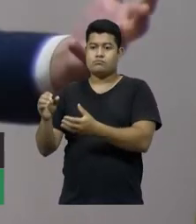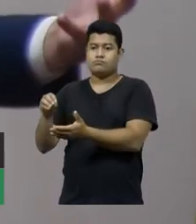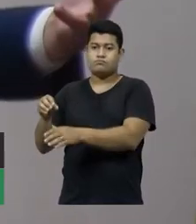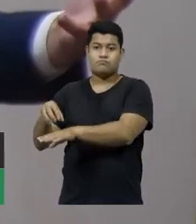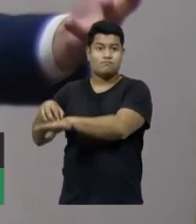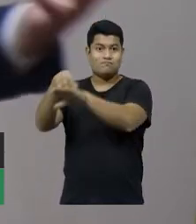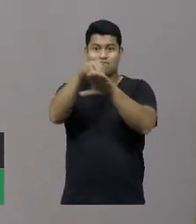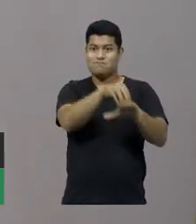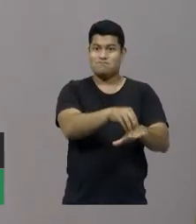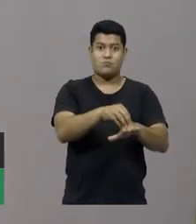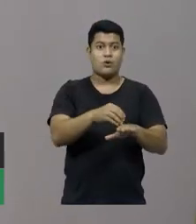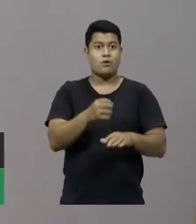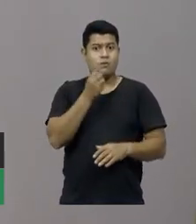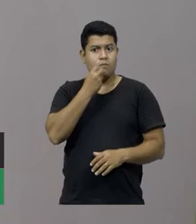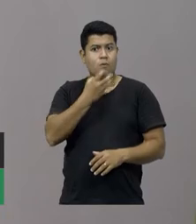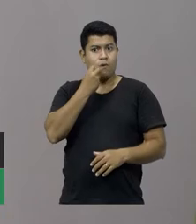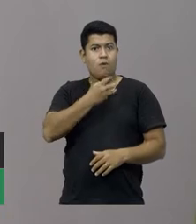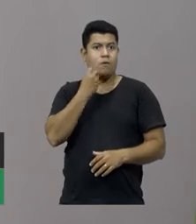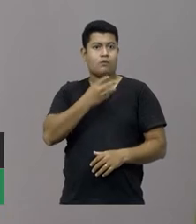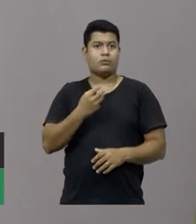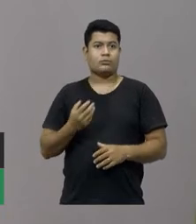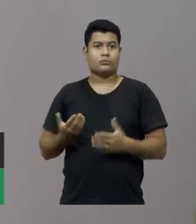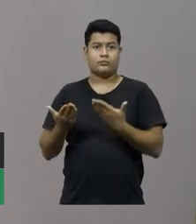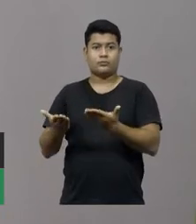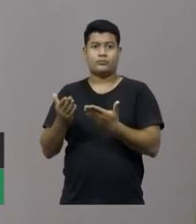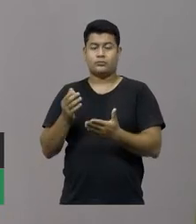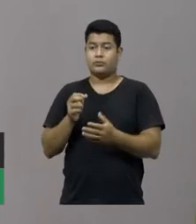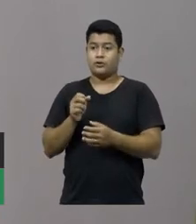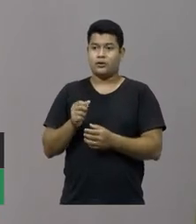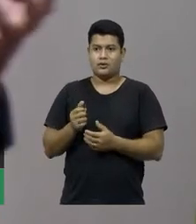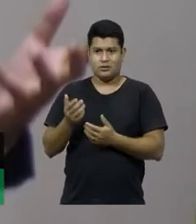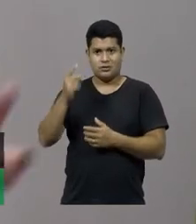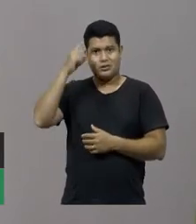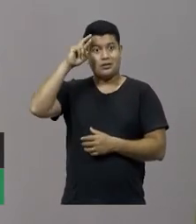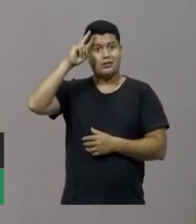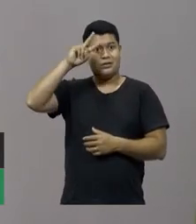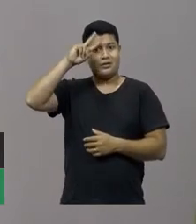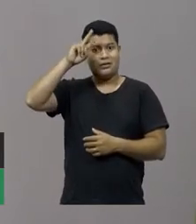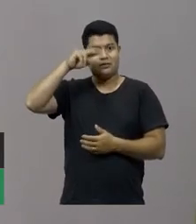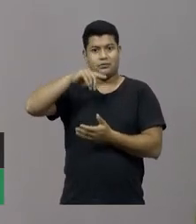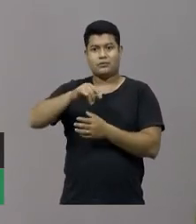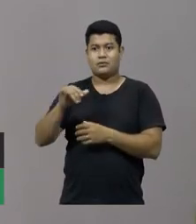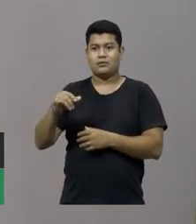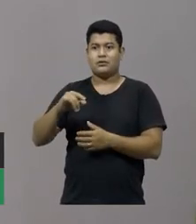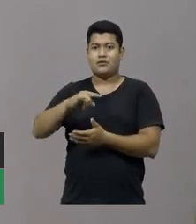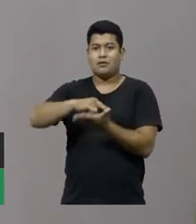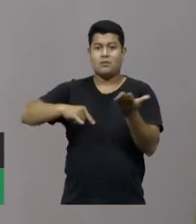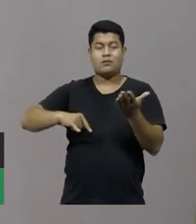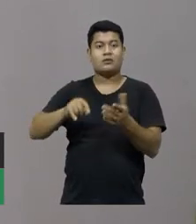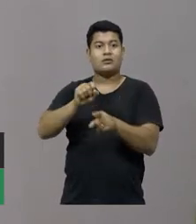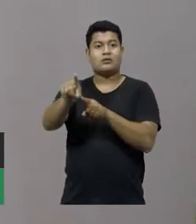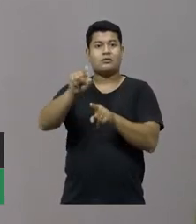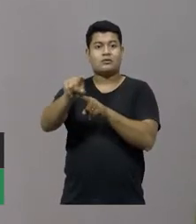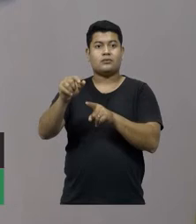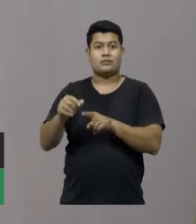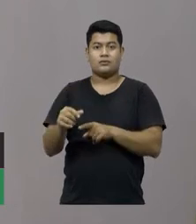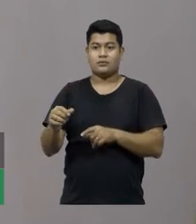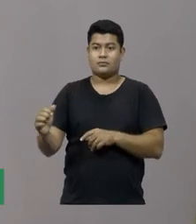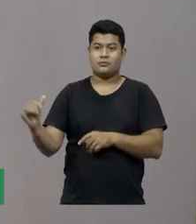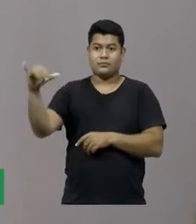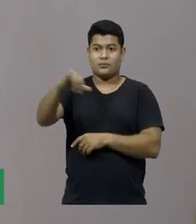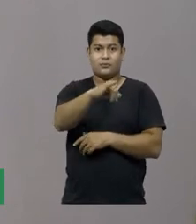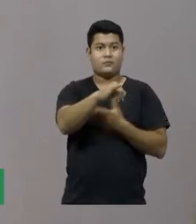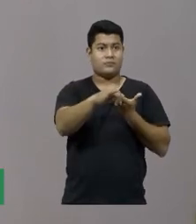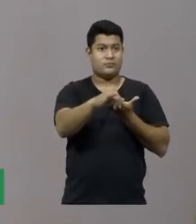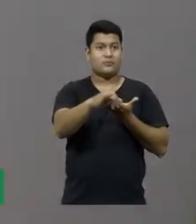né? Está um arcanjo que foi contratado para captação de órgãos. E o que, que ele vai fazer? Mostra a foto, mostra a